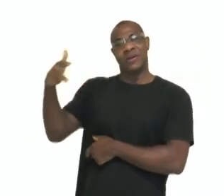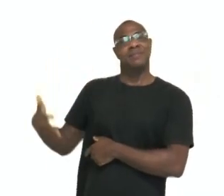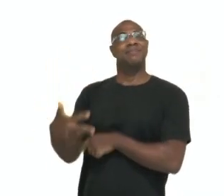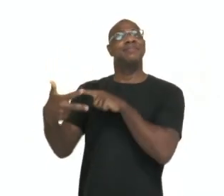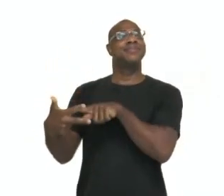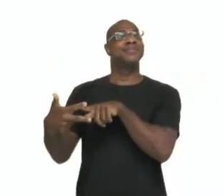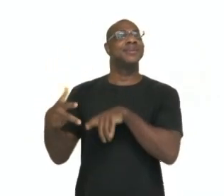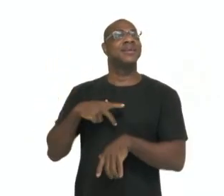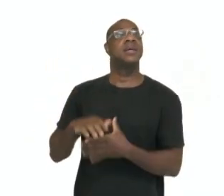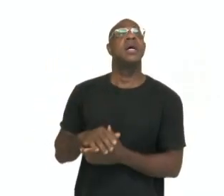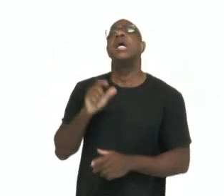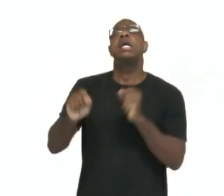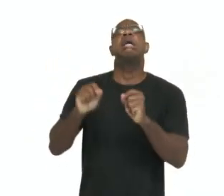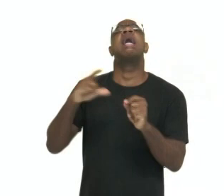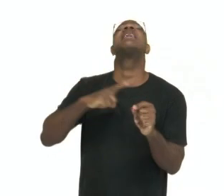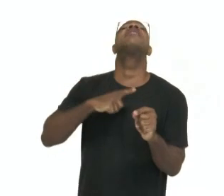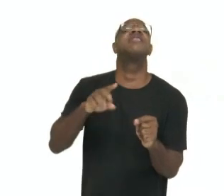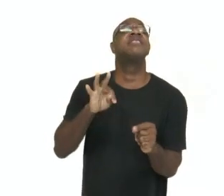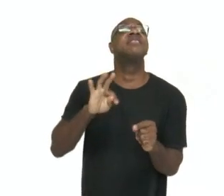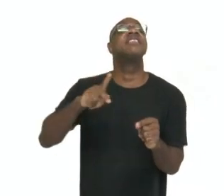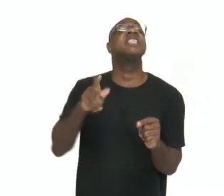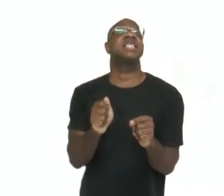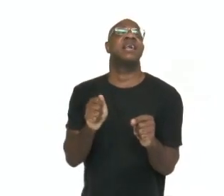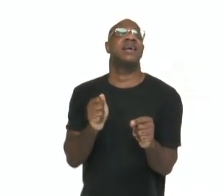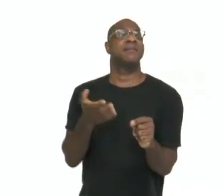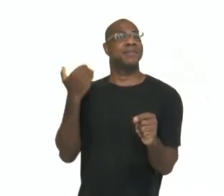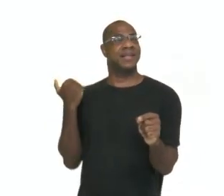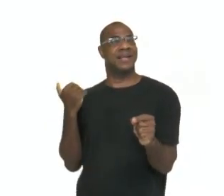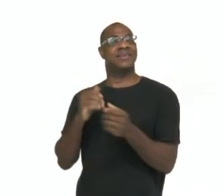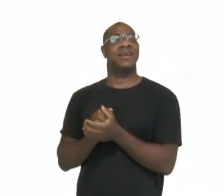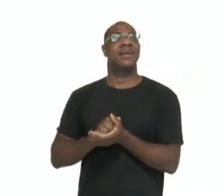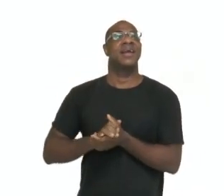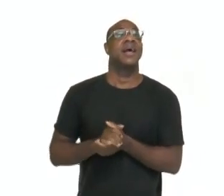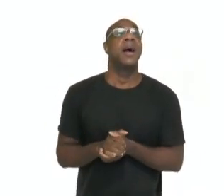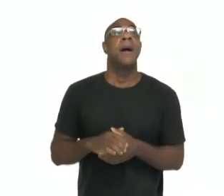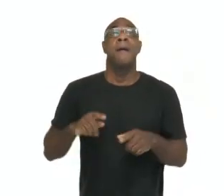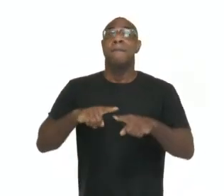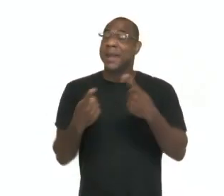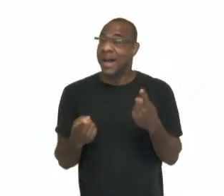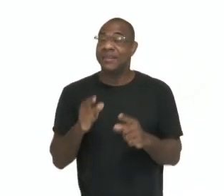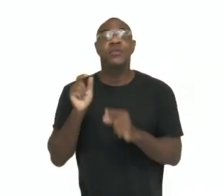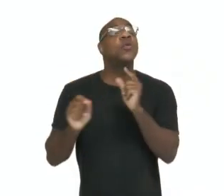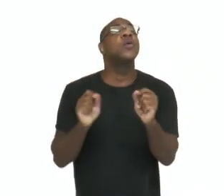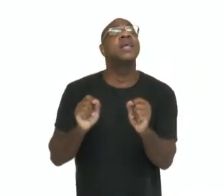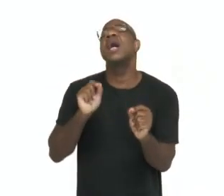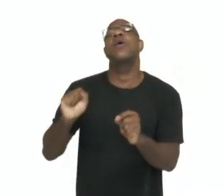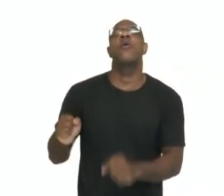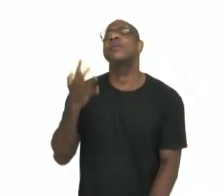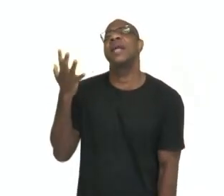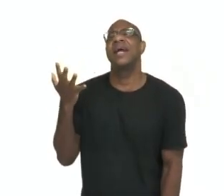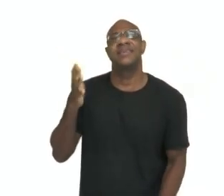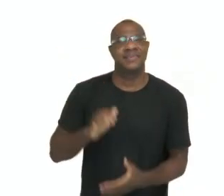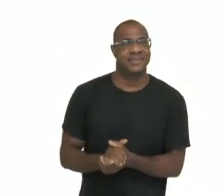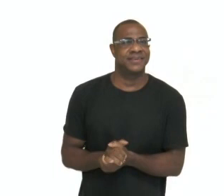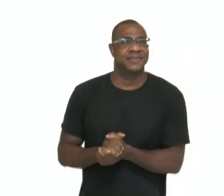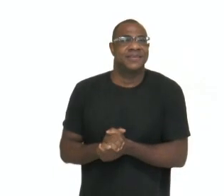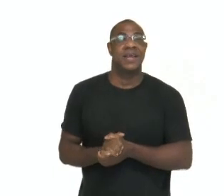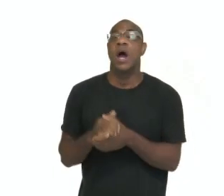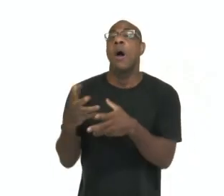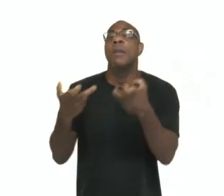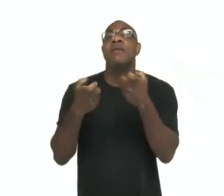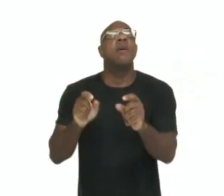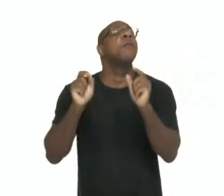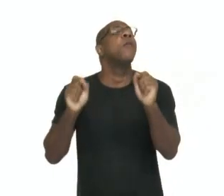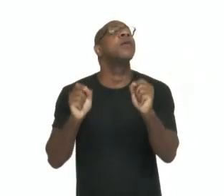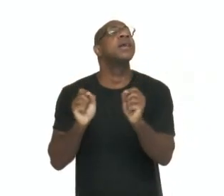aí, ó, quem é que tinha? Ela. Mas logo em seguida, o que acontece com esse foco? Nós observamos